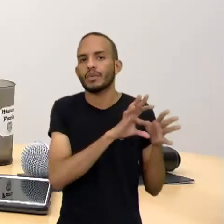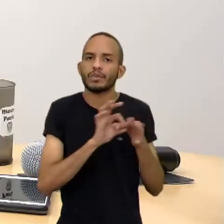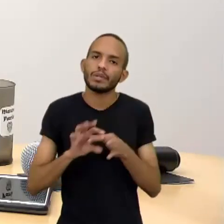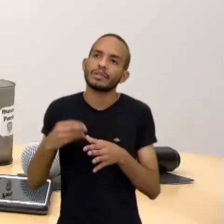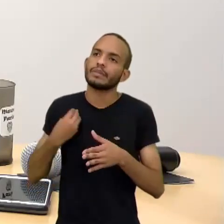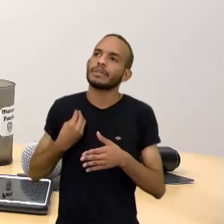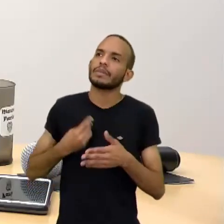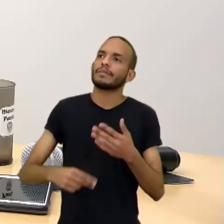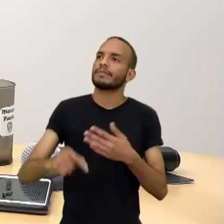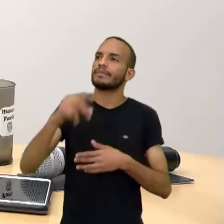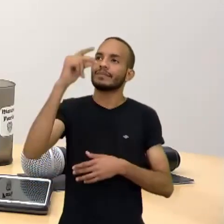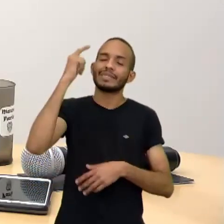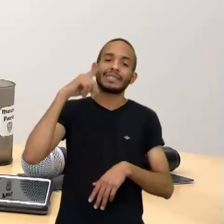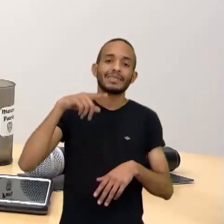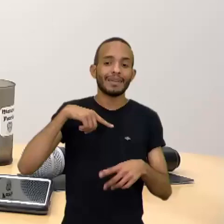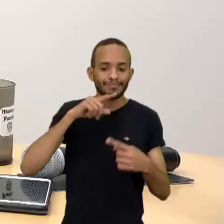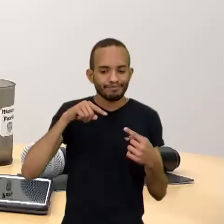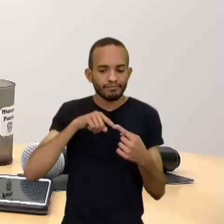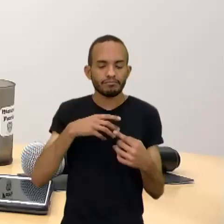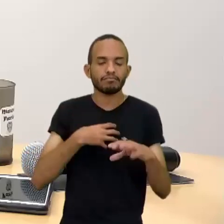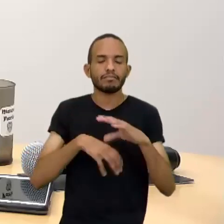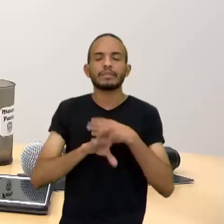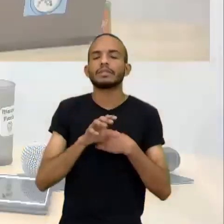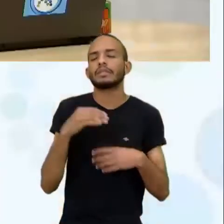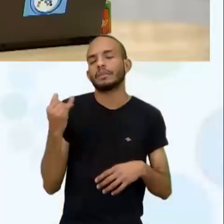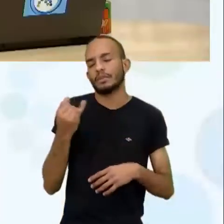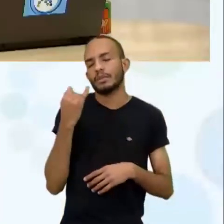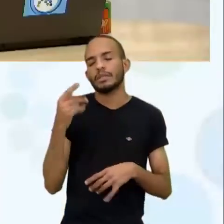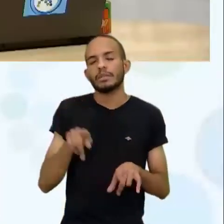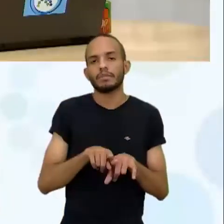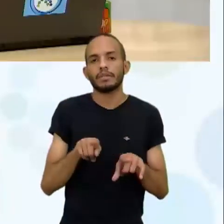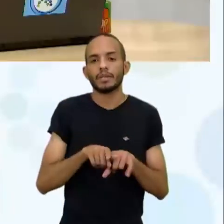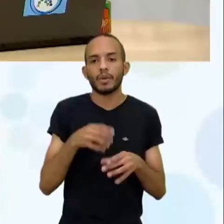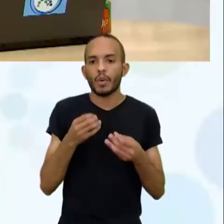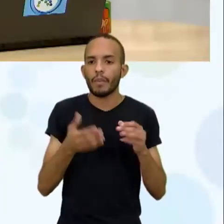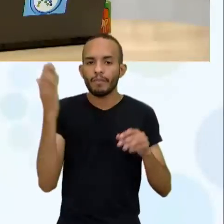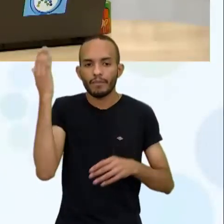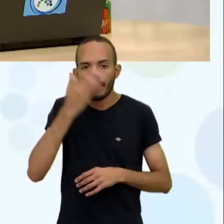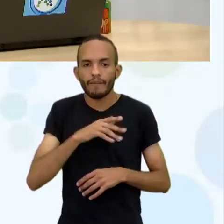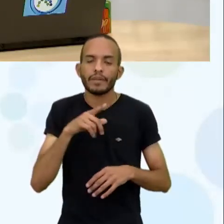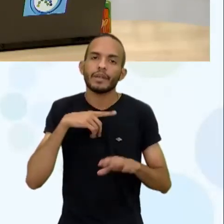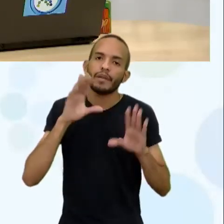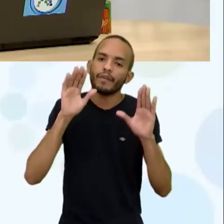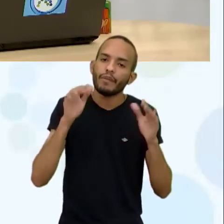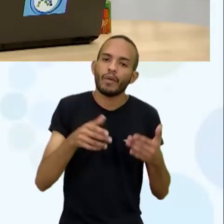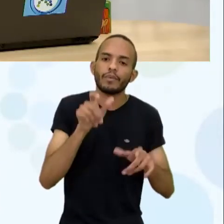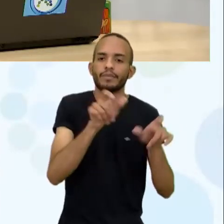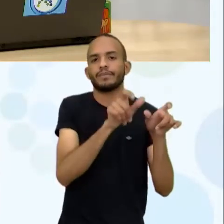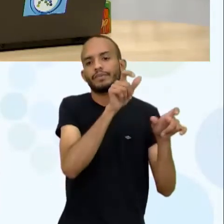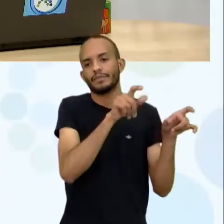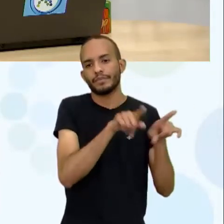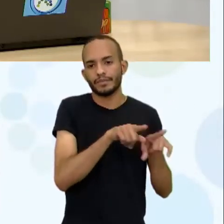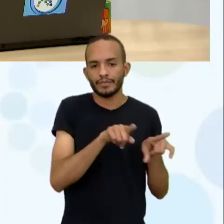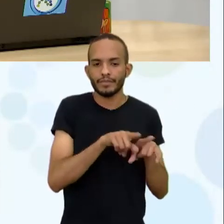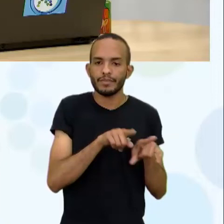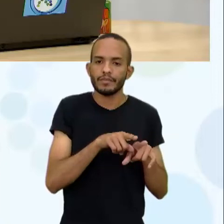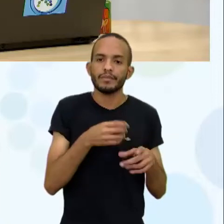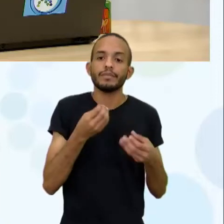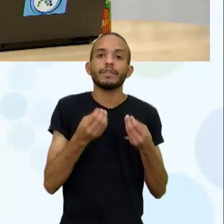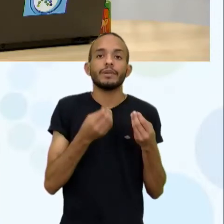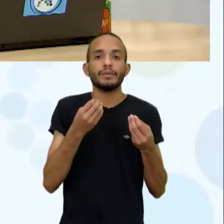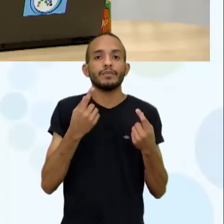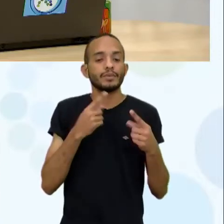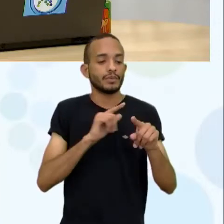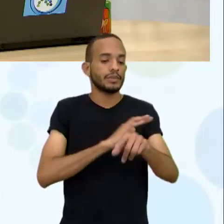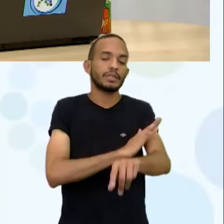muito tempo, quem sente na pele e tal. Então, eu acho importante que... E assim, a questão da evidência que se dá a esses personagens. Né? Exato. Para ser antirracista, a